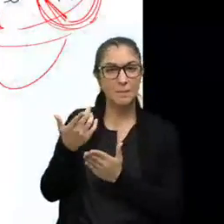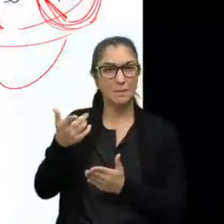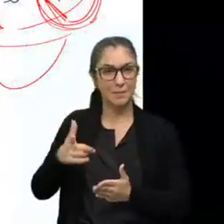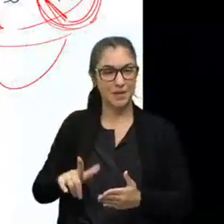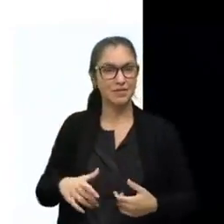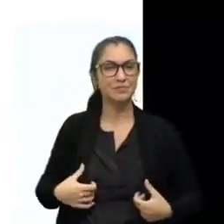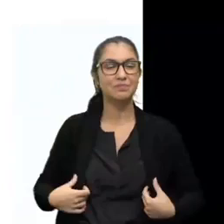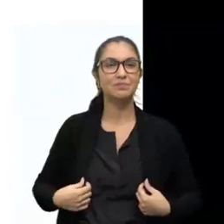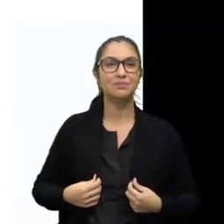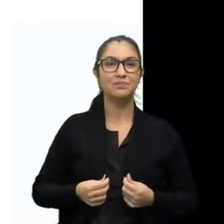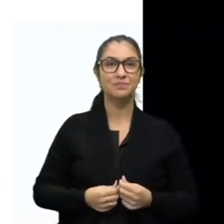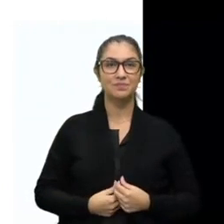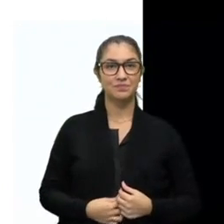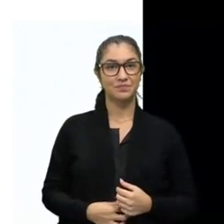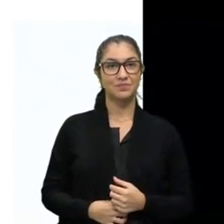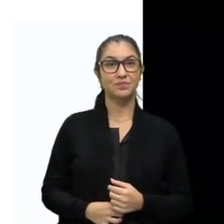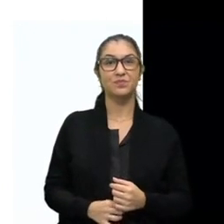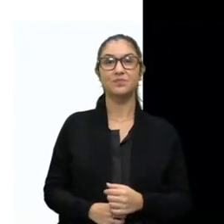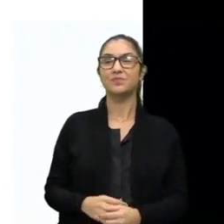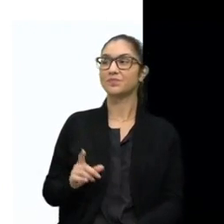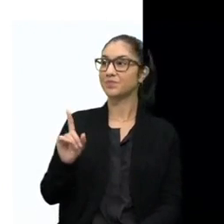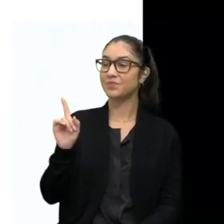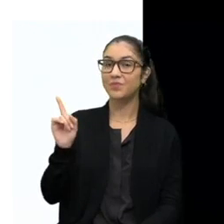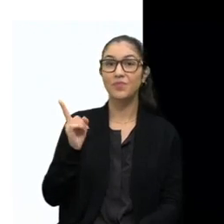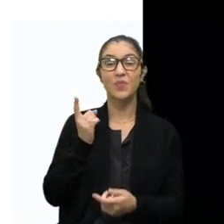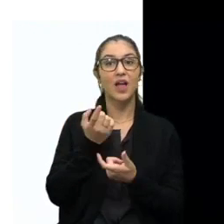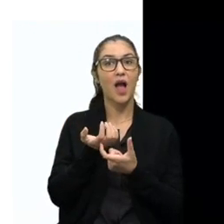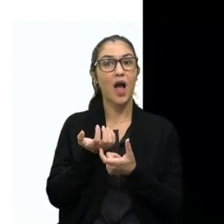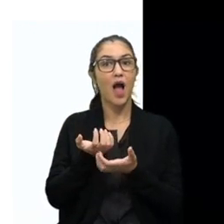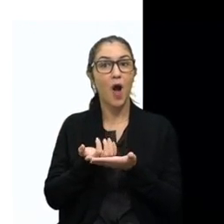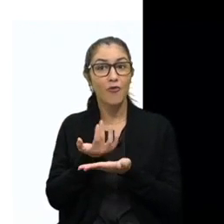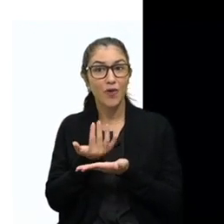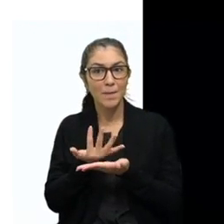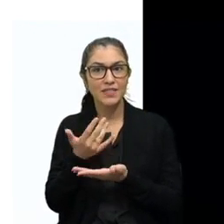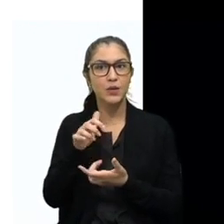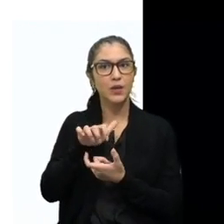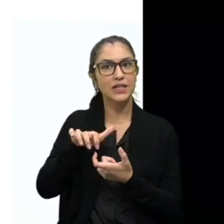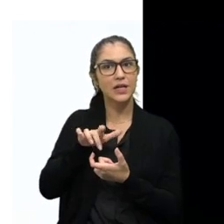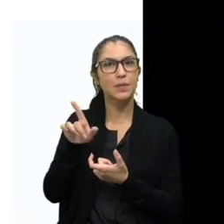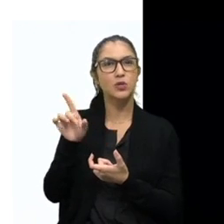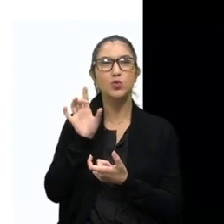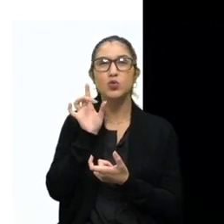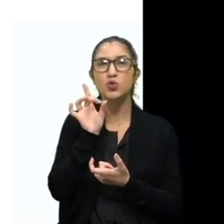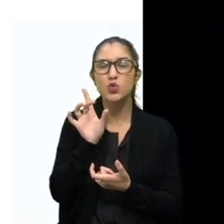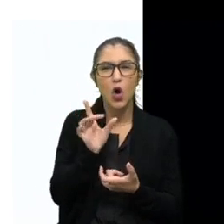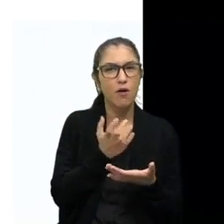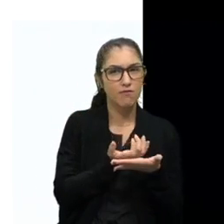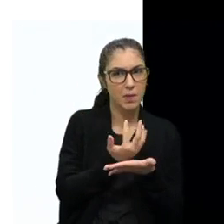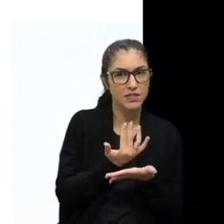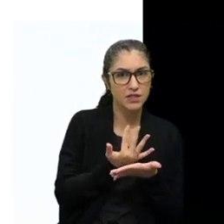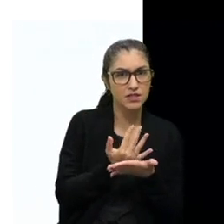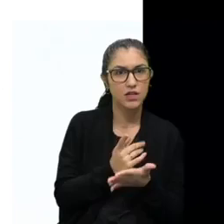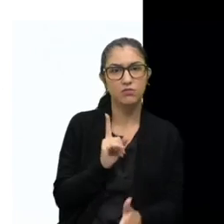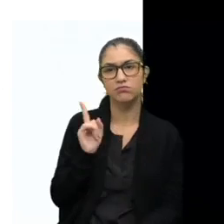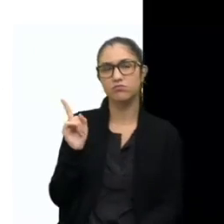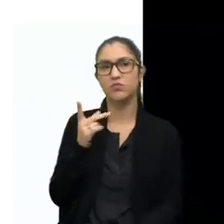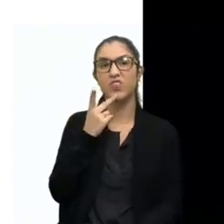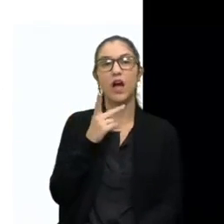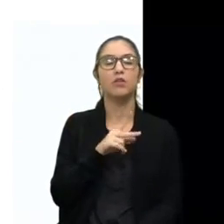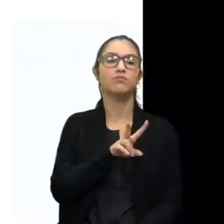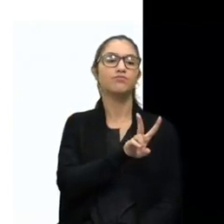fica mais fácil, né? Então, olha lá. Alfabetização e letramento. Se eu for trabalhar só a questão da alfabetização, eu